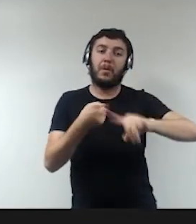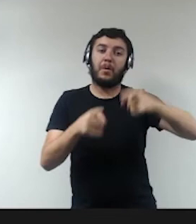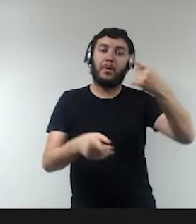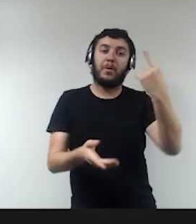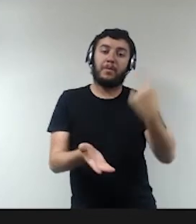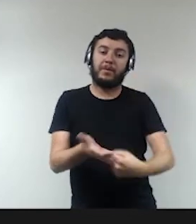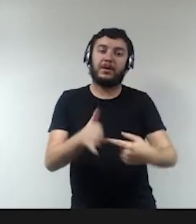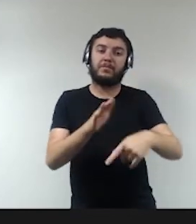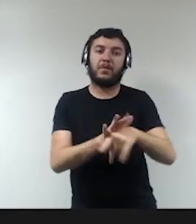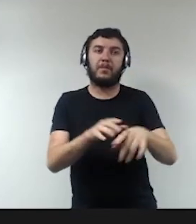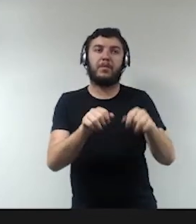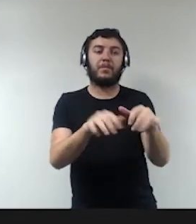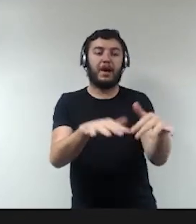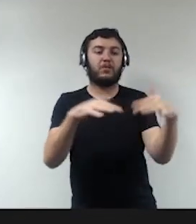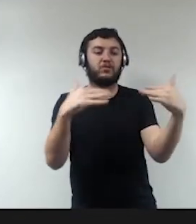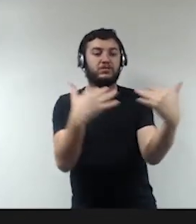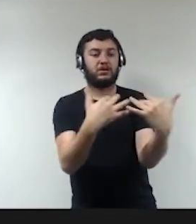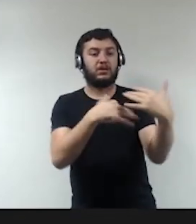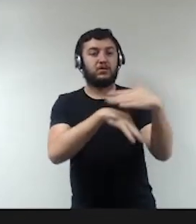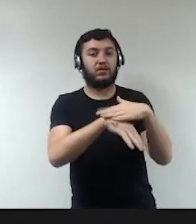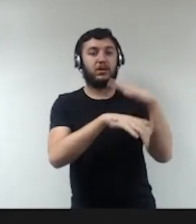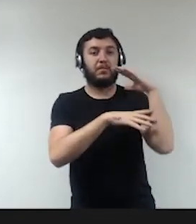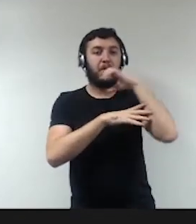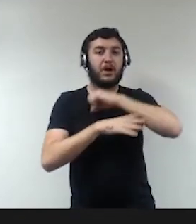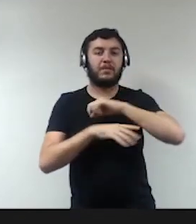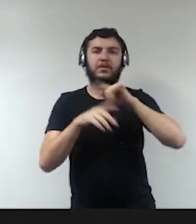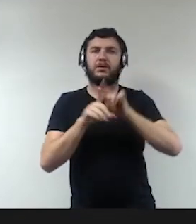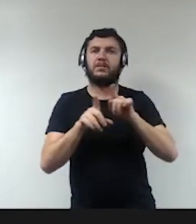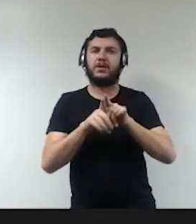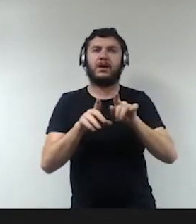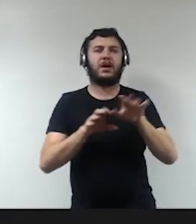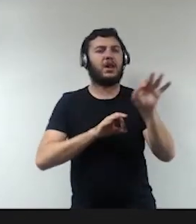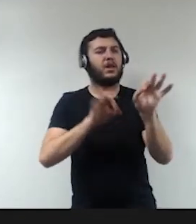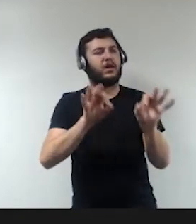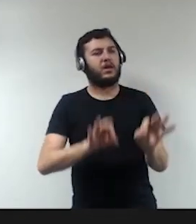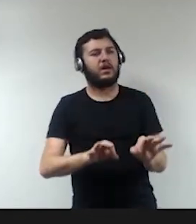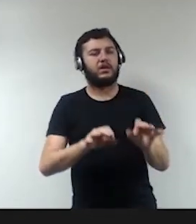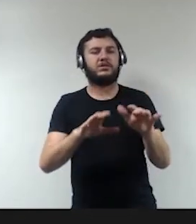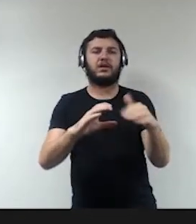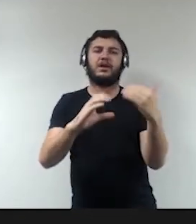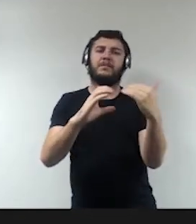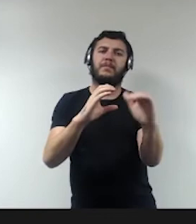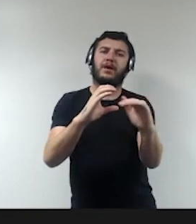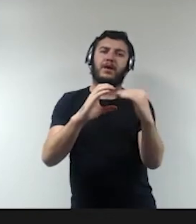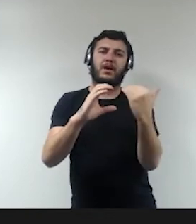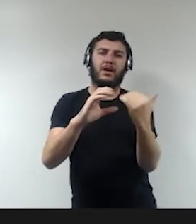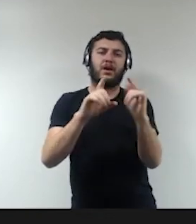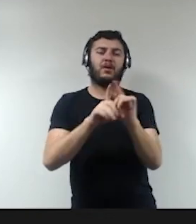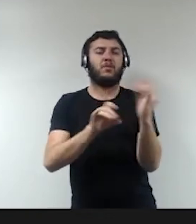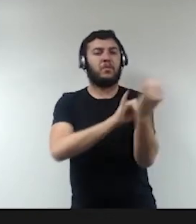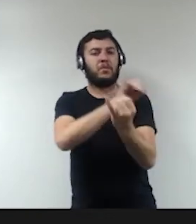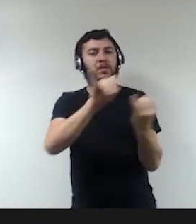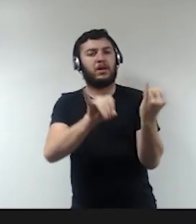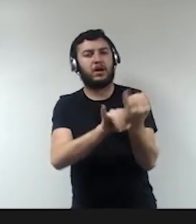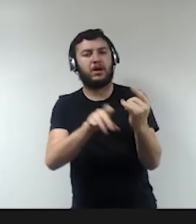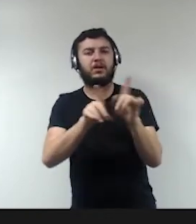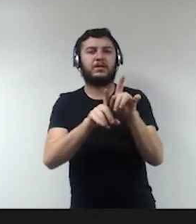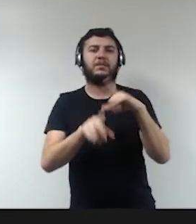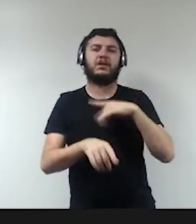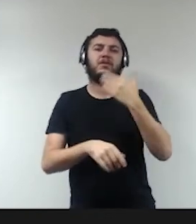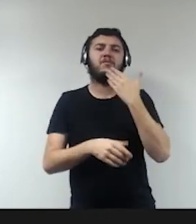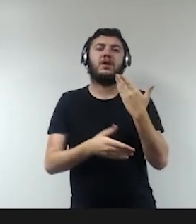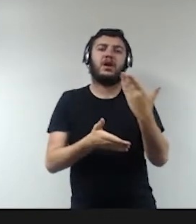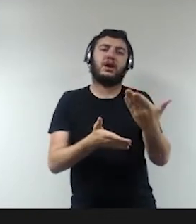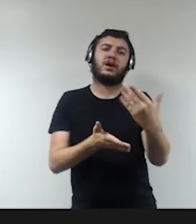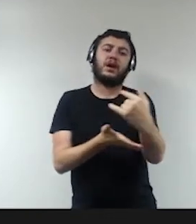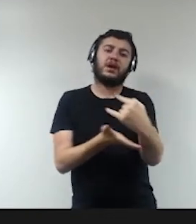muito rápido, né? E tudo é feito por e-mail e online, né, bastando o requerimento do credor via